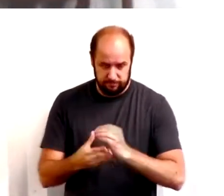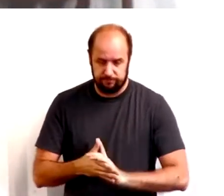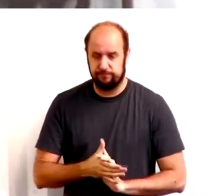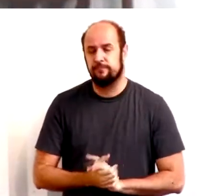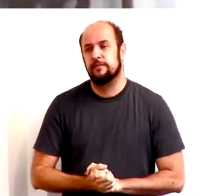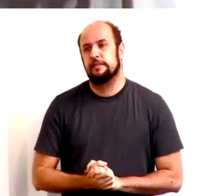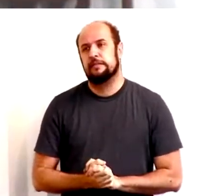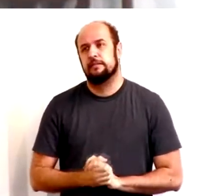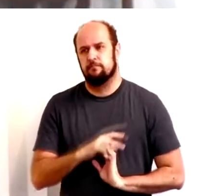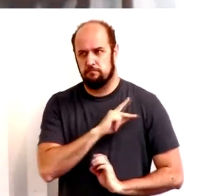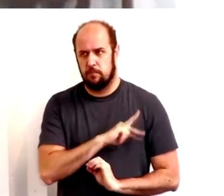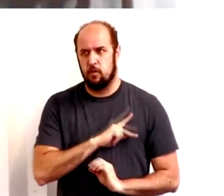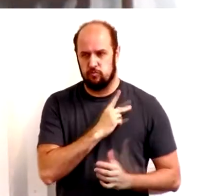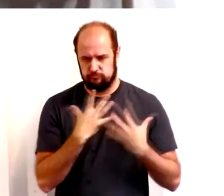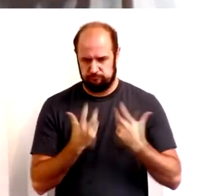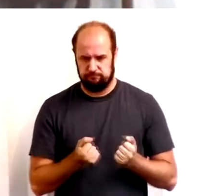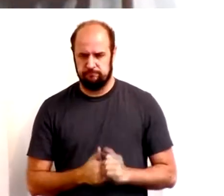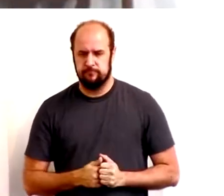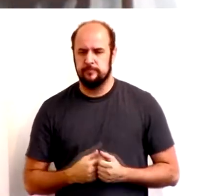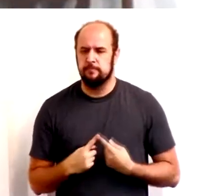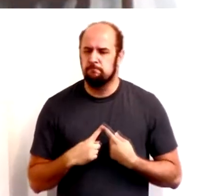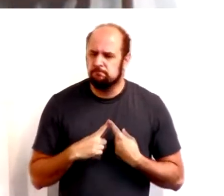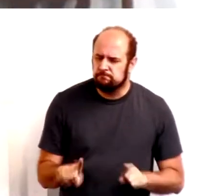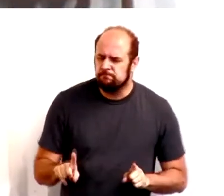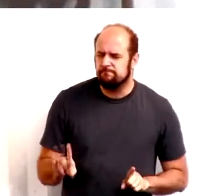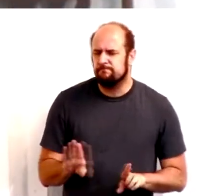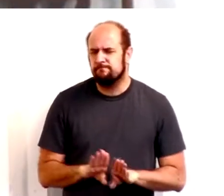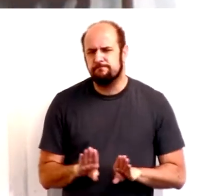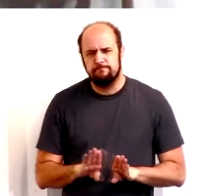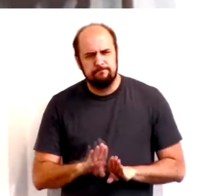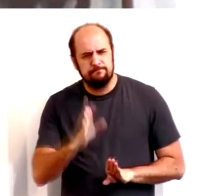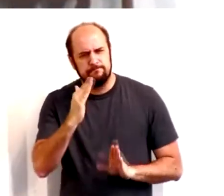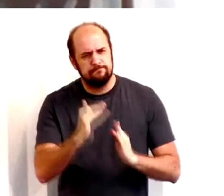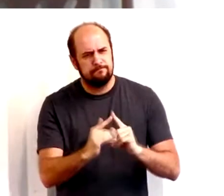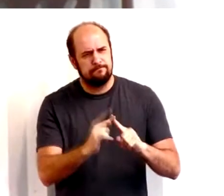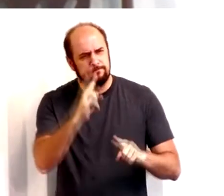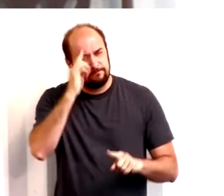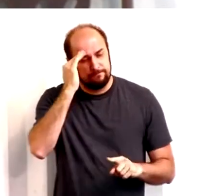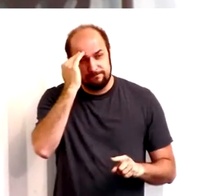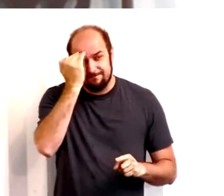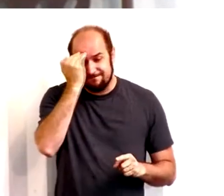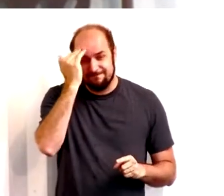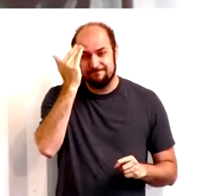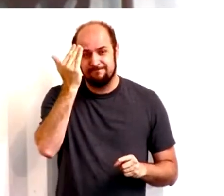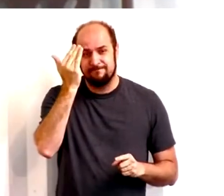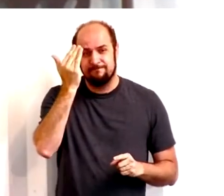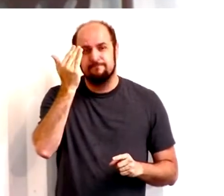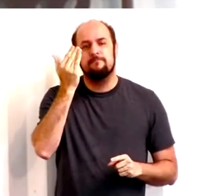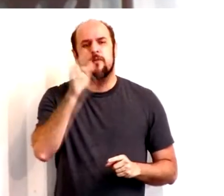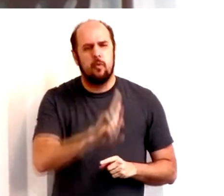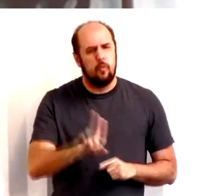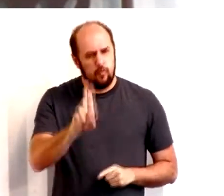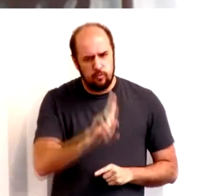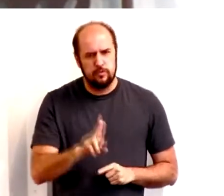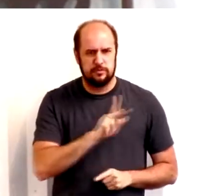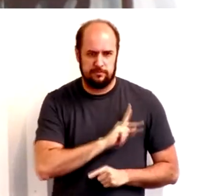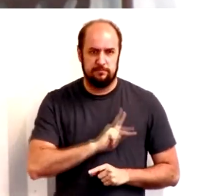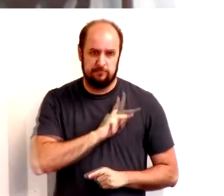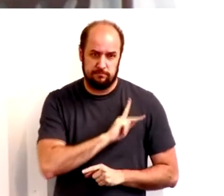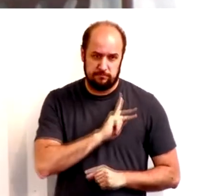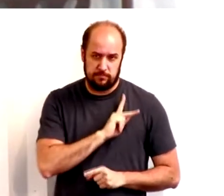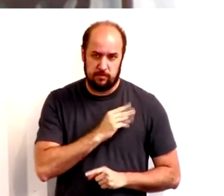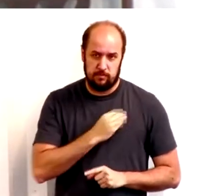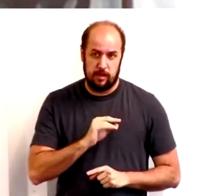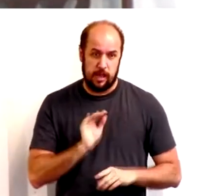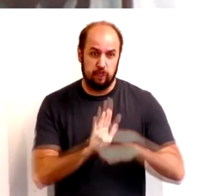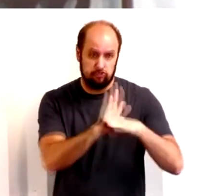Paulo, mas era alguém que também a igreja entendeu que iria ser útil a Paulo nesse